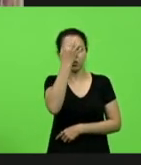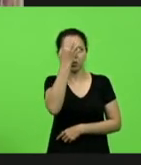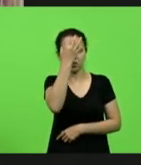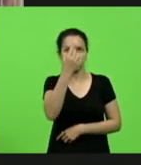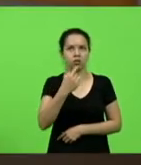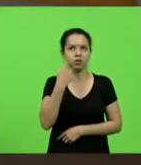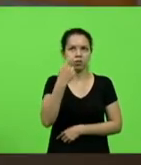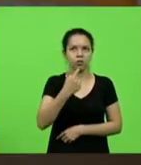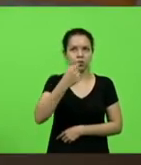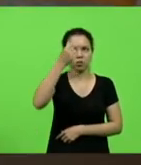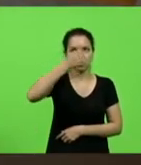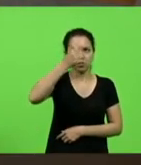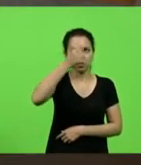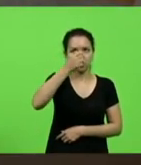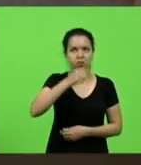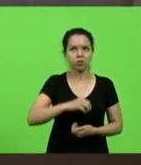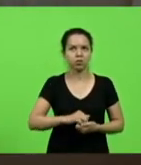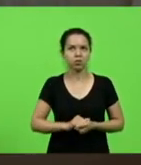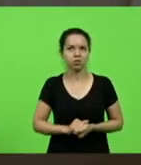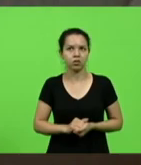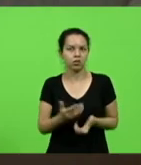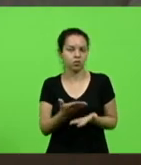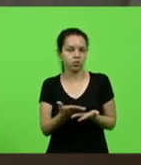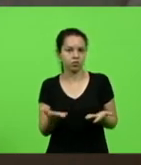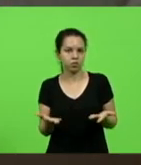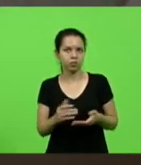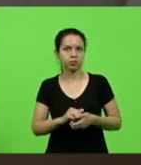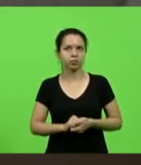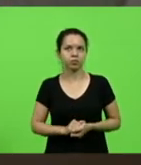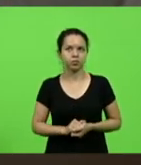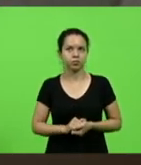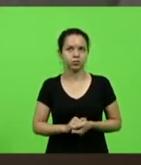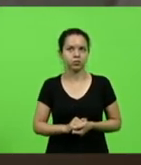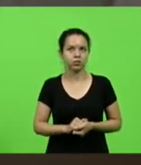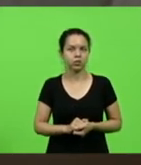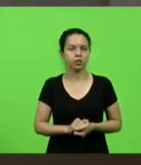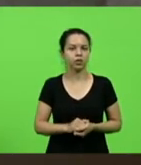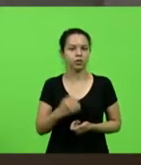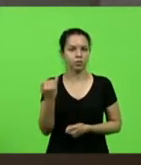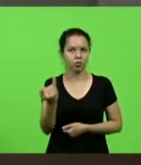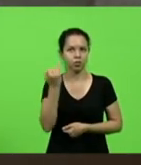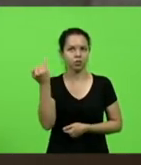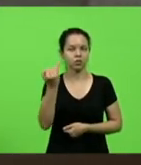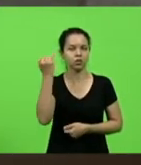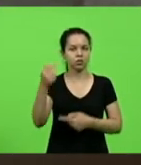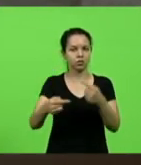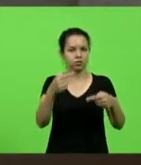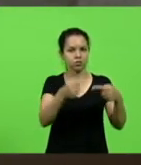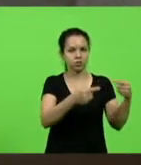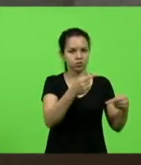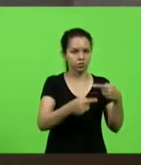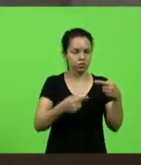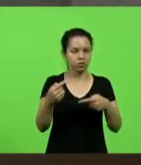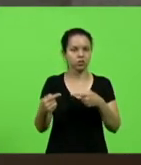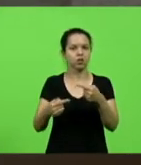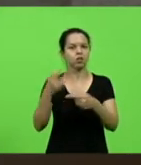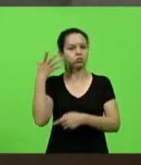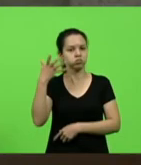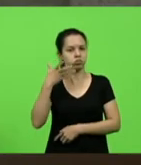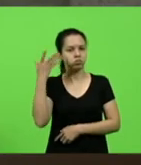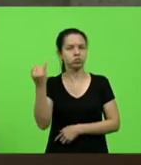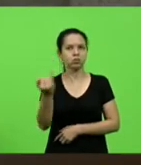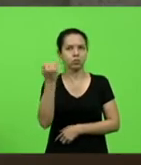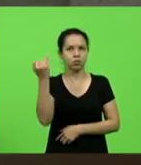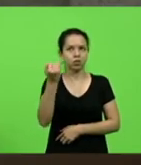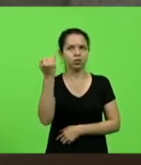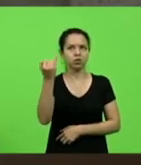Kudilark. Bem, senhores, após essas importantes manifestações que nós ouvimos, eu